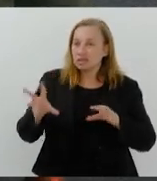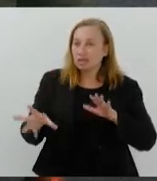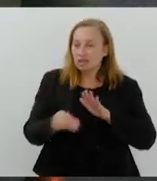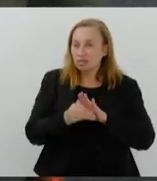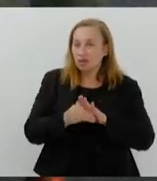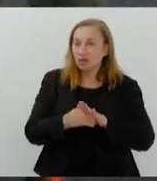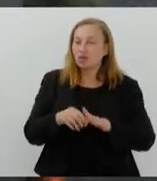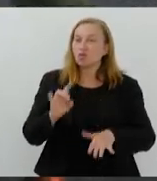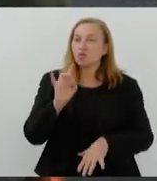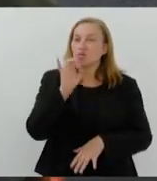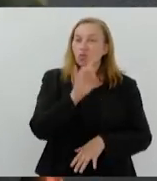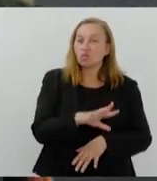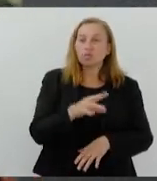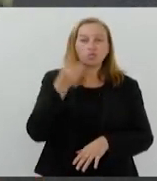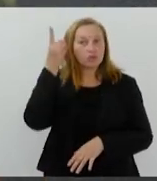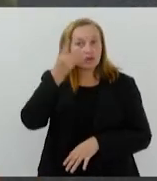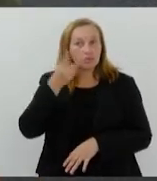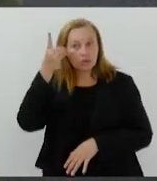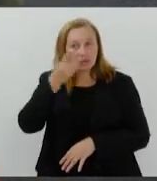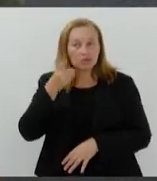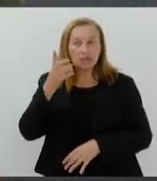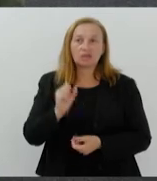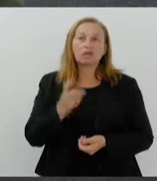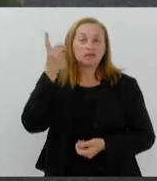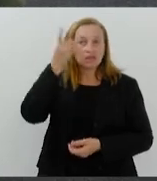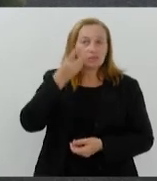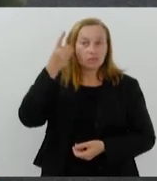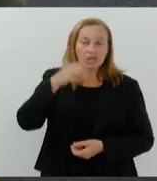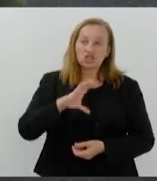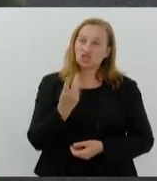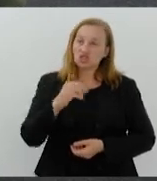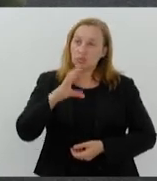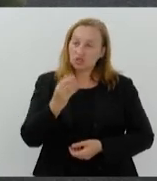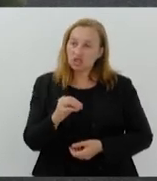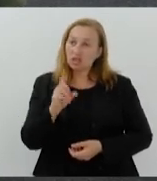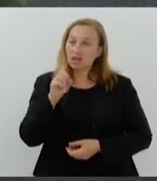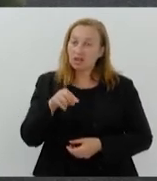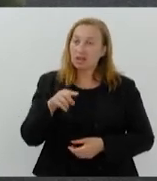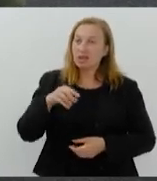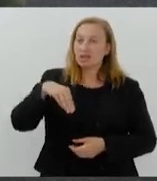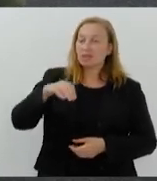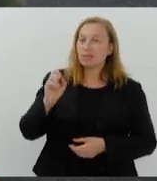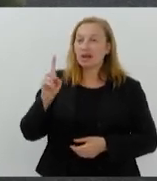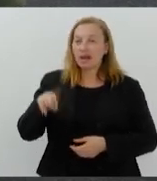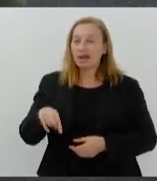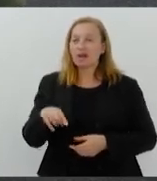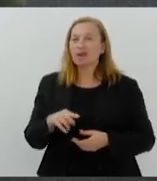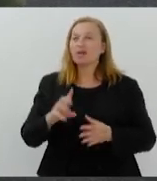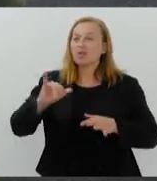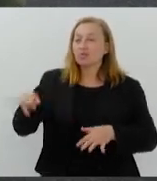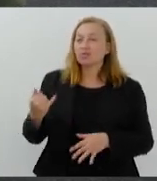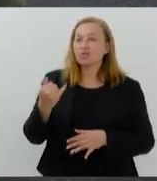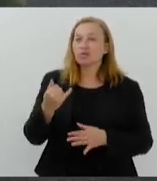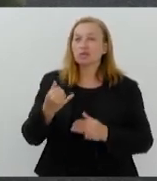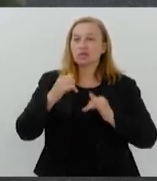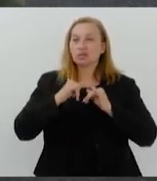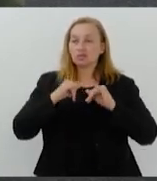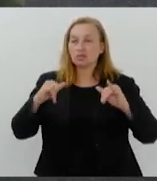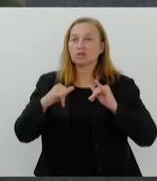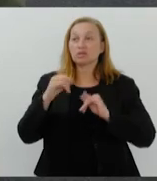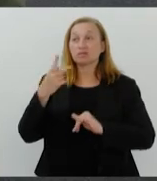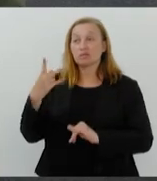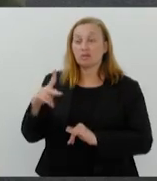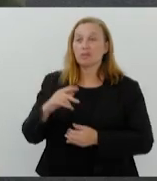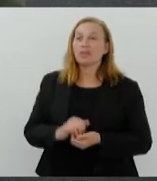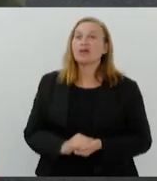único deputado, o deputado Chico Machado, que é de Macaé. Então, aproveito para mandar um recado para ele, dizendo o seguinte,